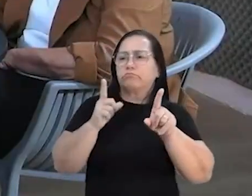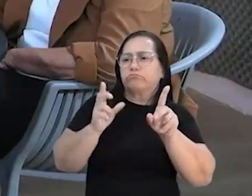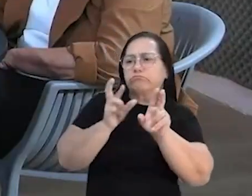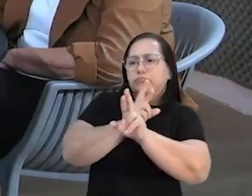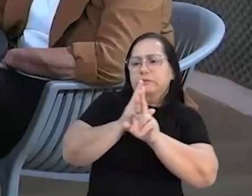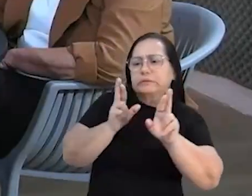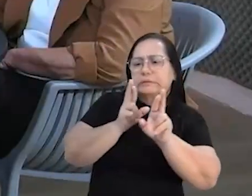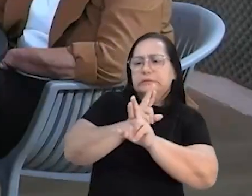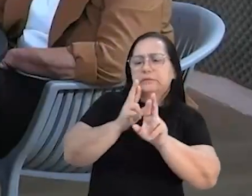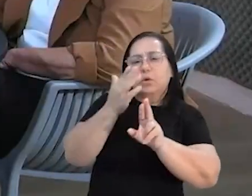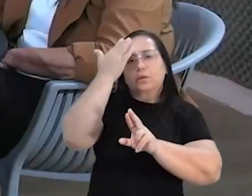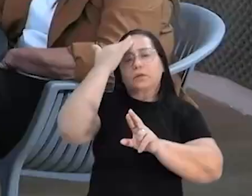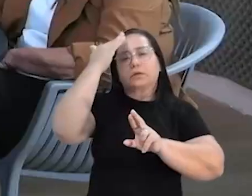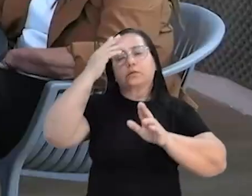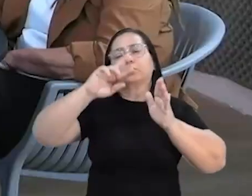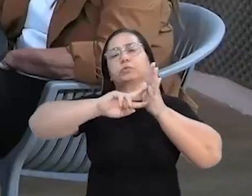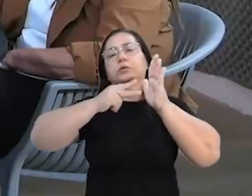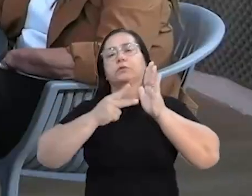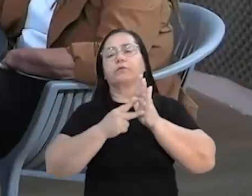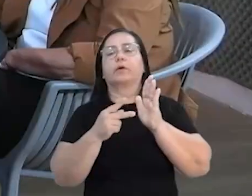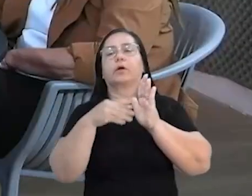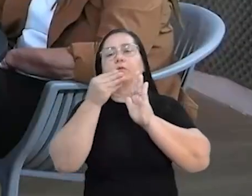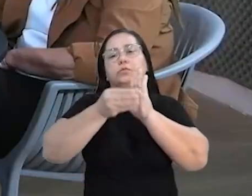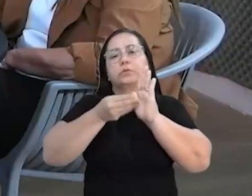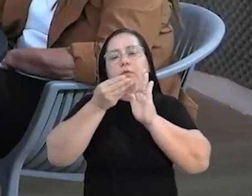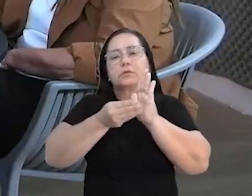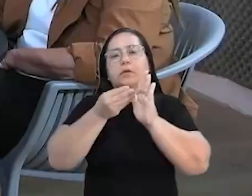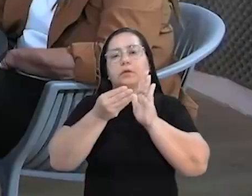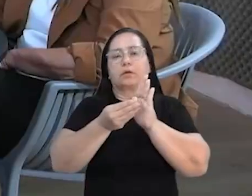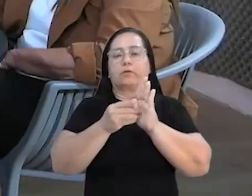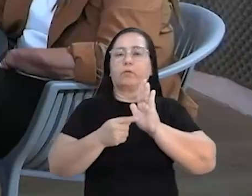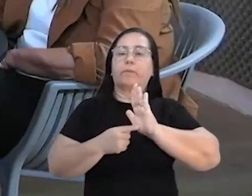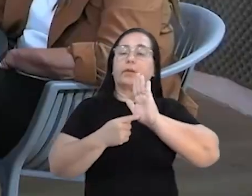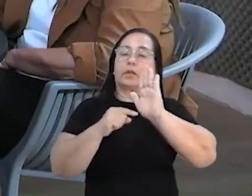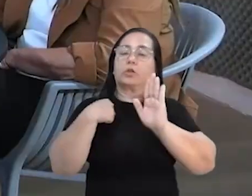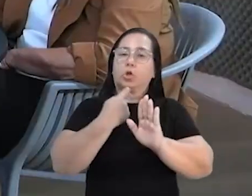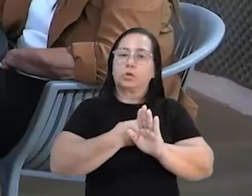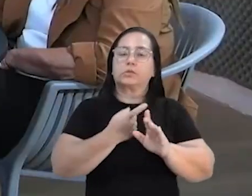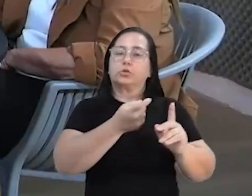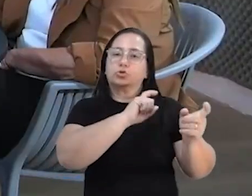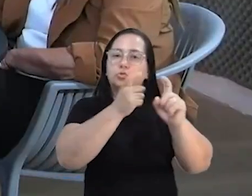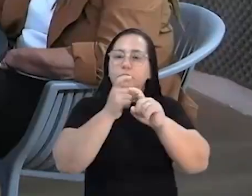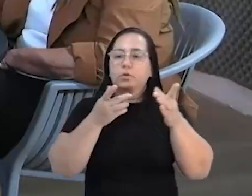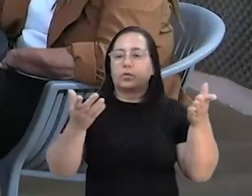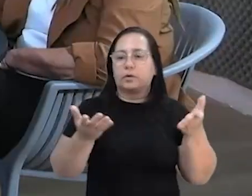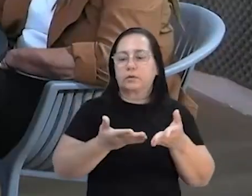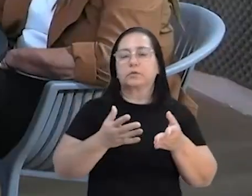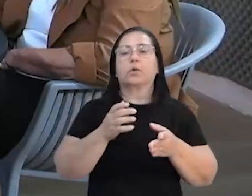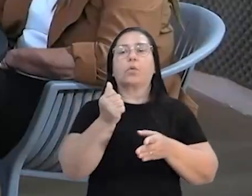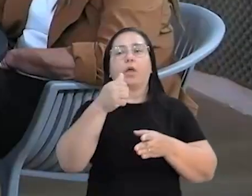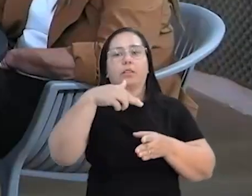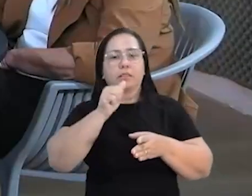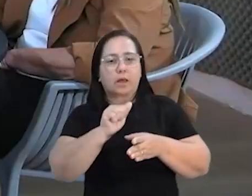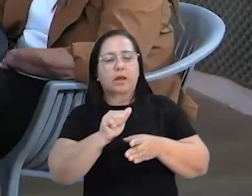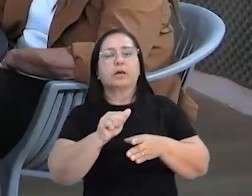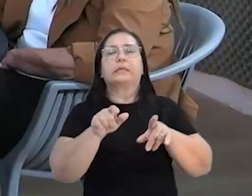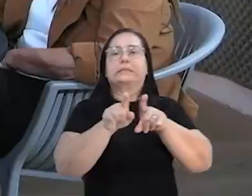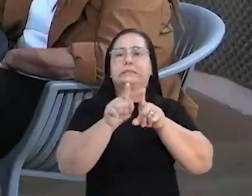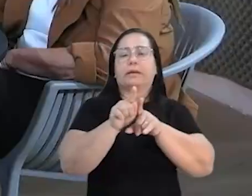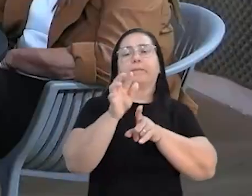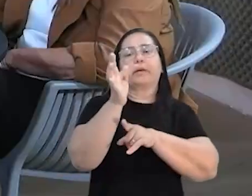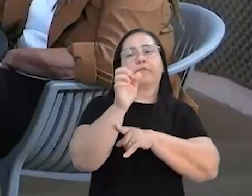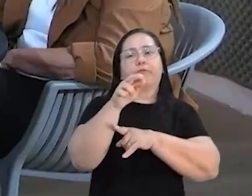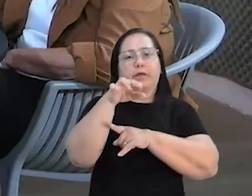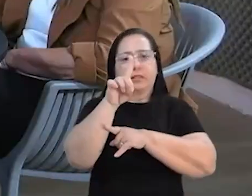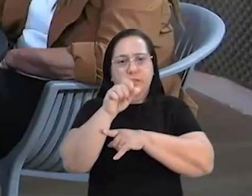interlaçamento do que a gente entende como design gráfico para essa nossa discussão aqui. Então, Ana Helena,